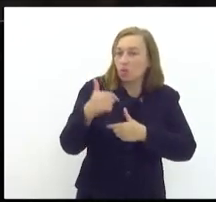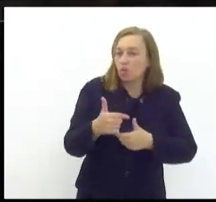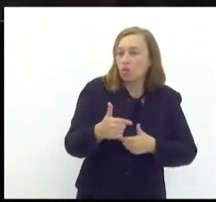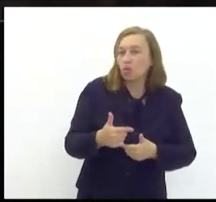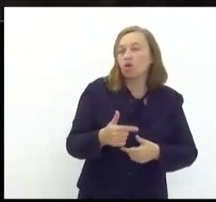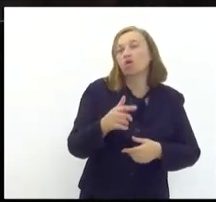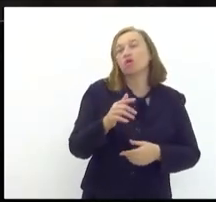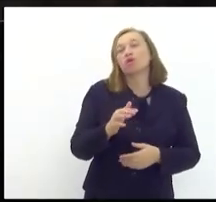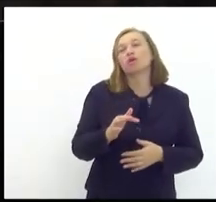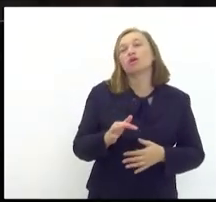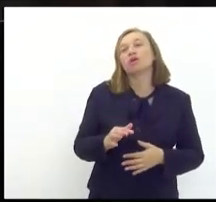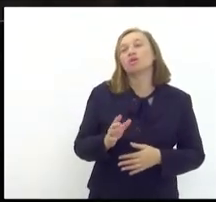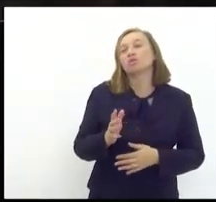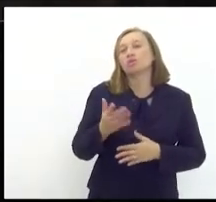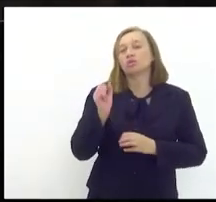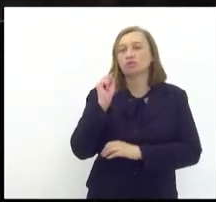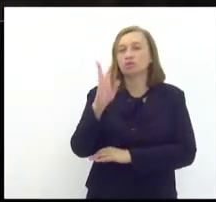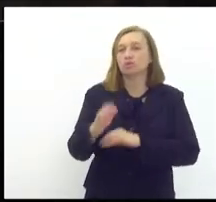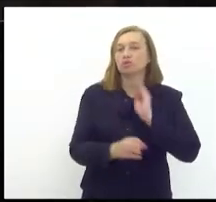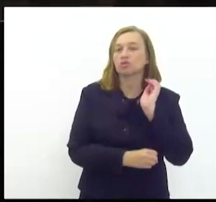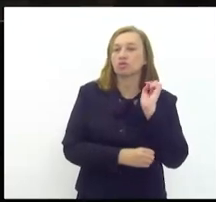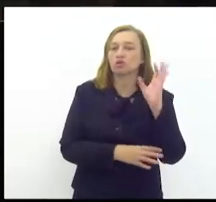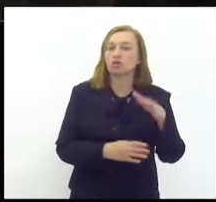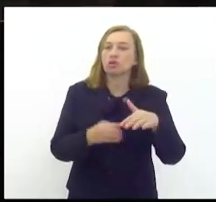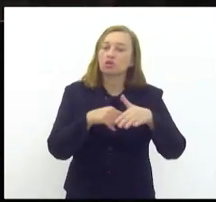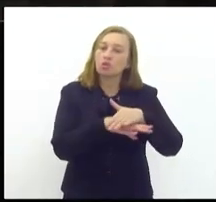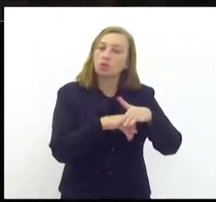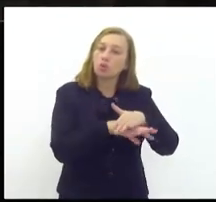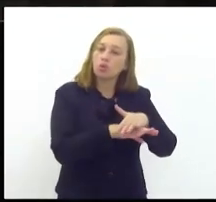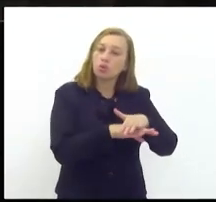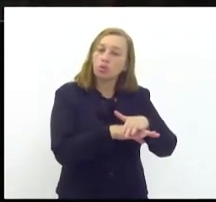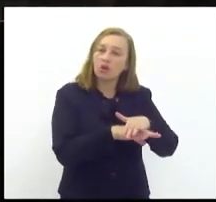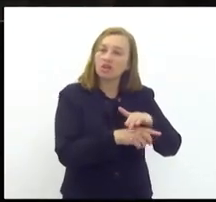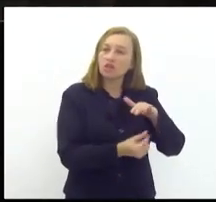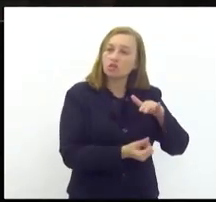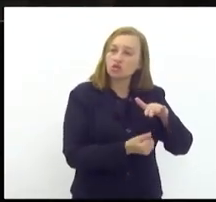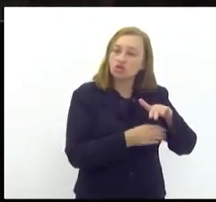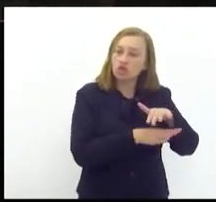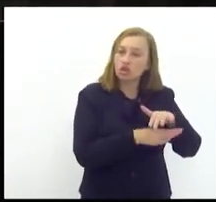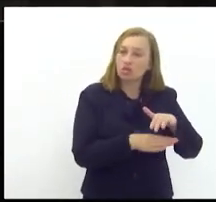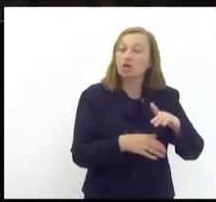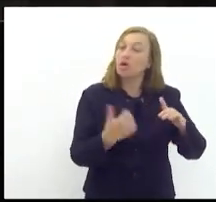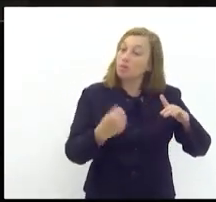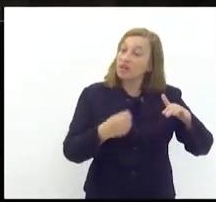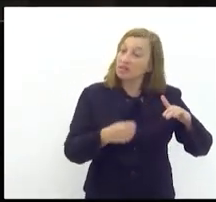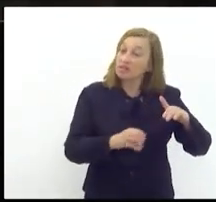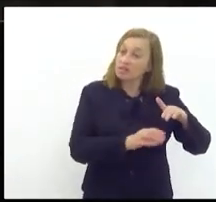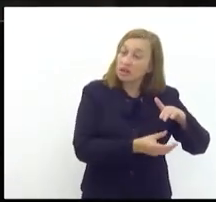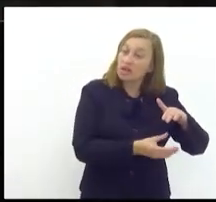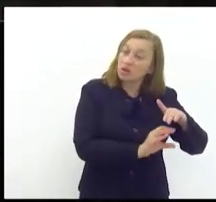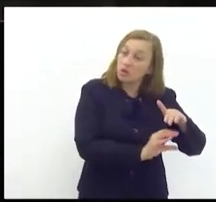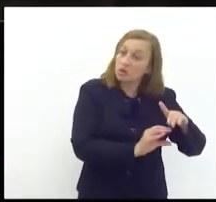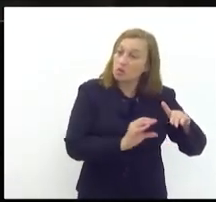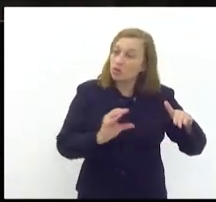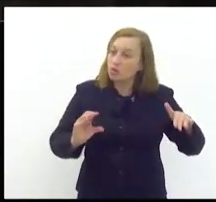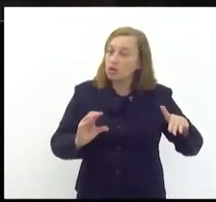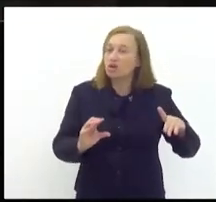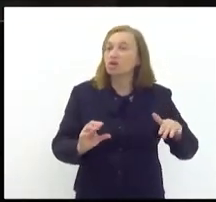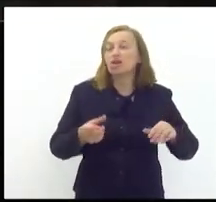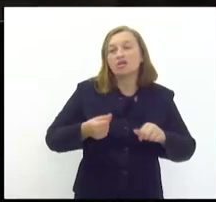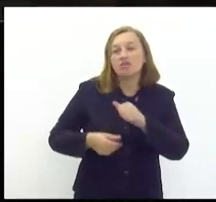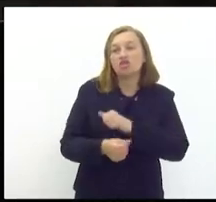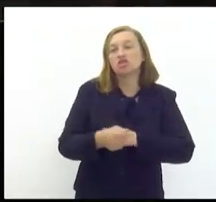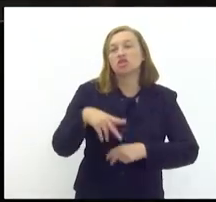milhões de reais parados ao invés de um governo do estado utilizar esses recursos para investir em políticas que